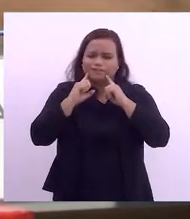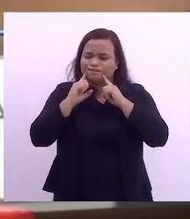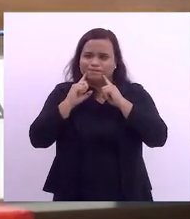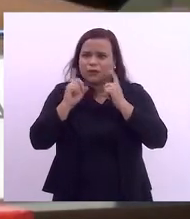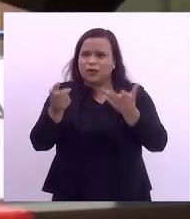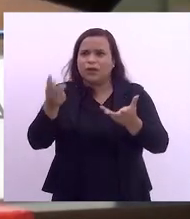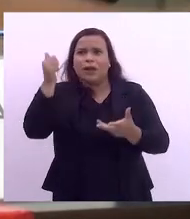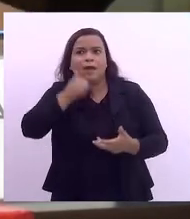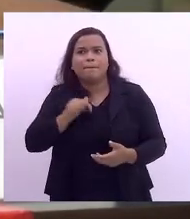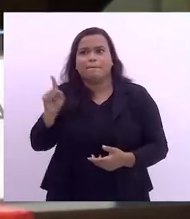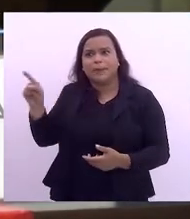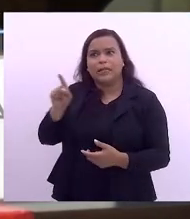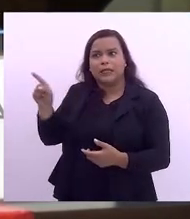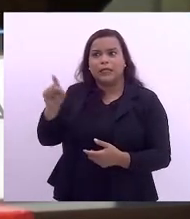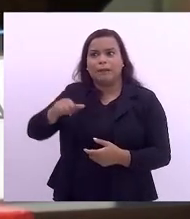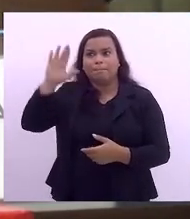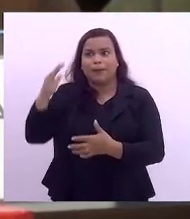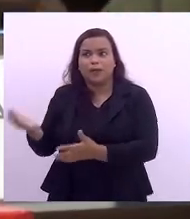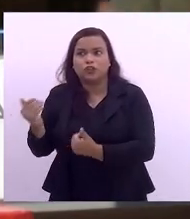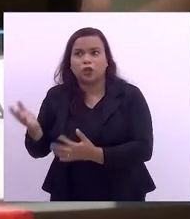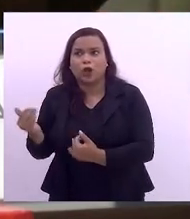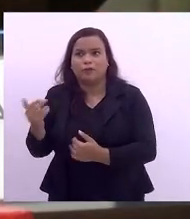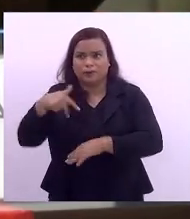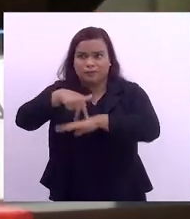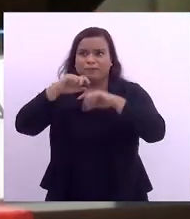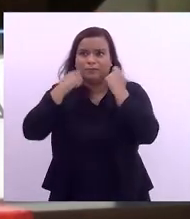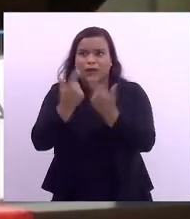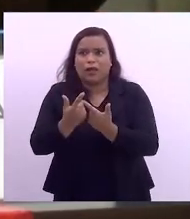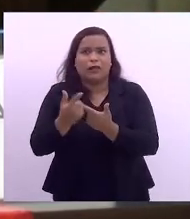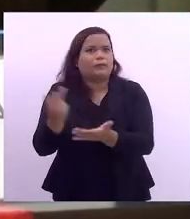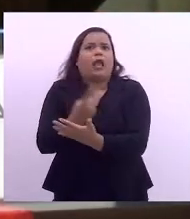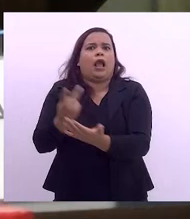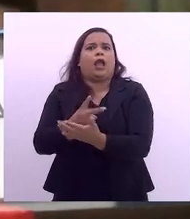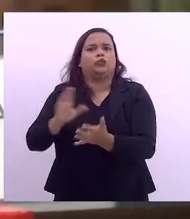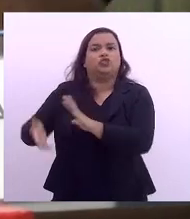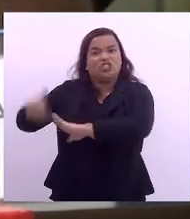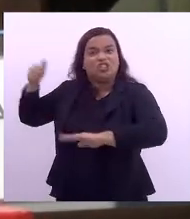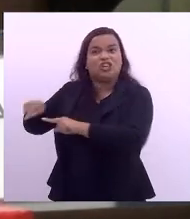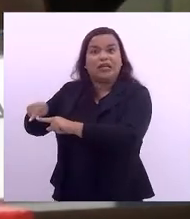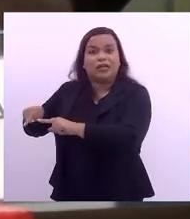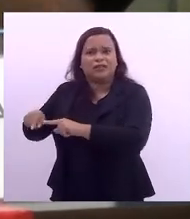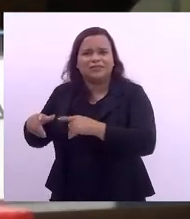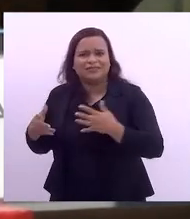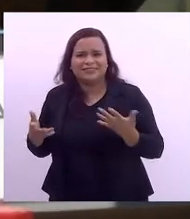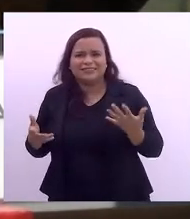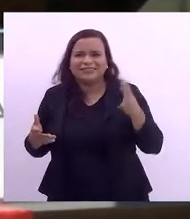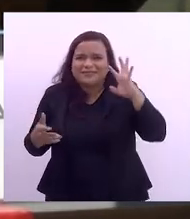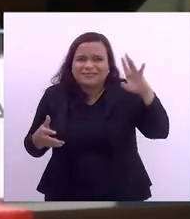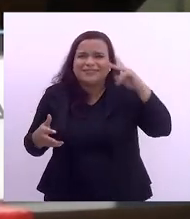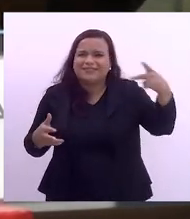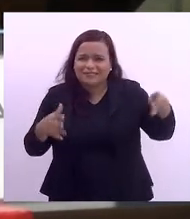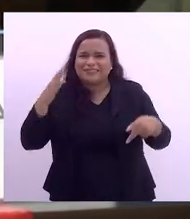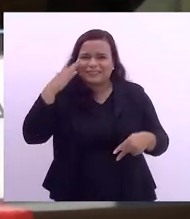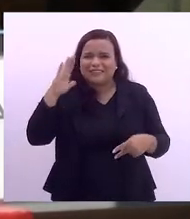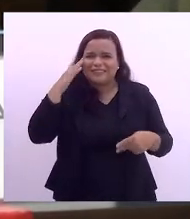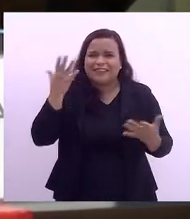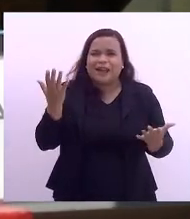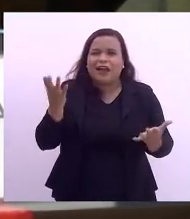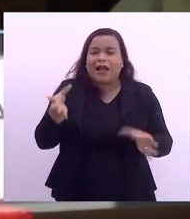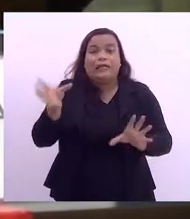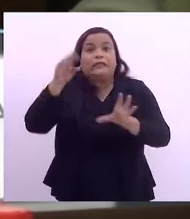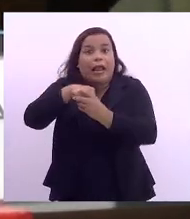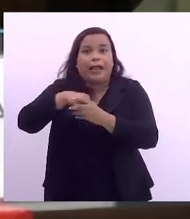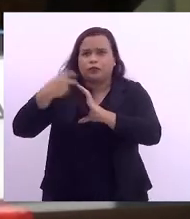menina, a mais nova preta, dentro dessa casa. Para que está errado. Não é para ter dentro da Câmara